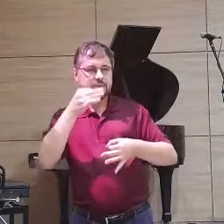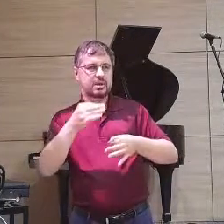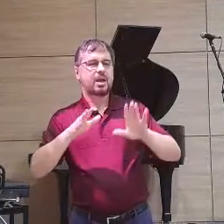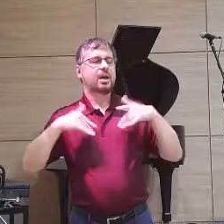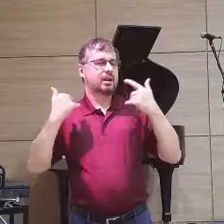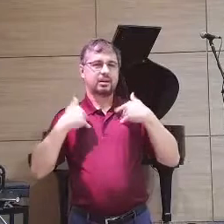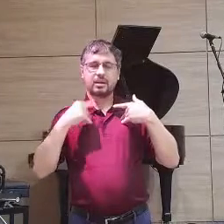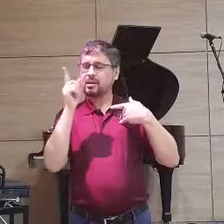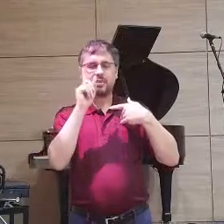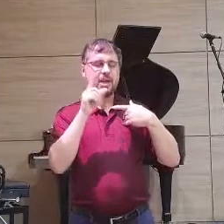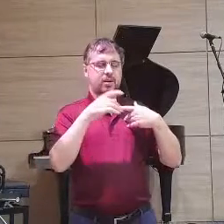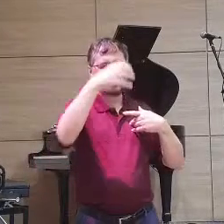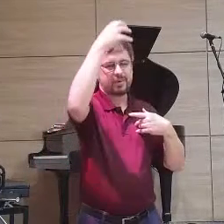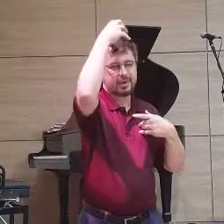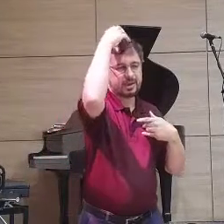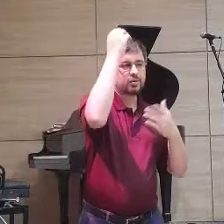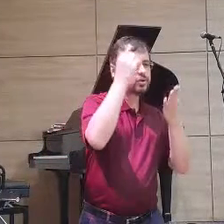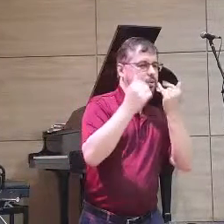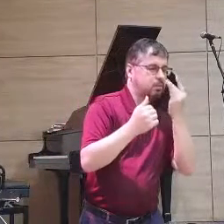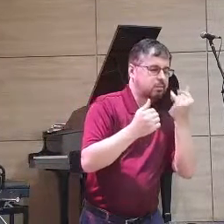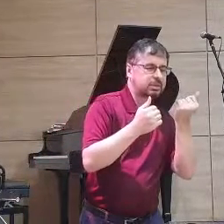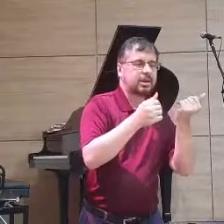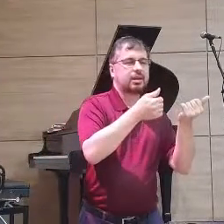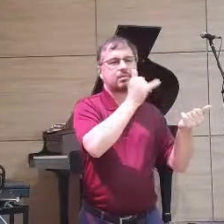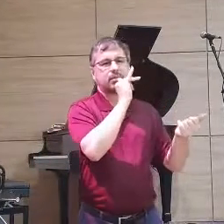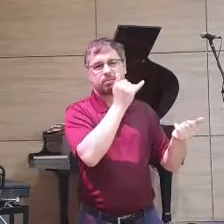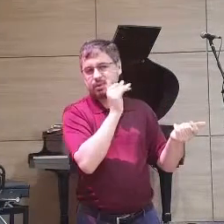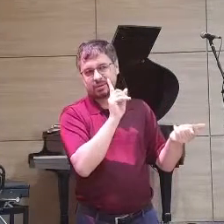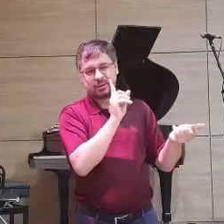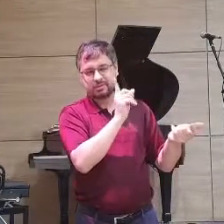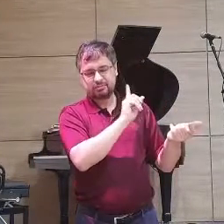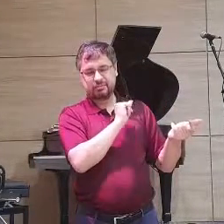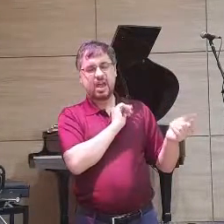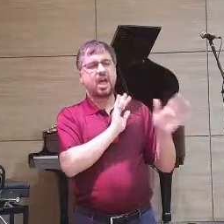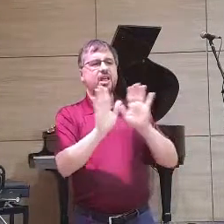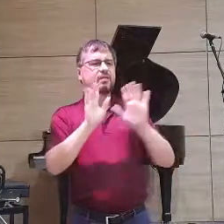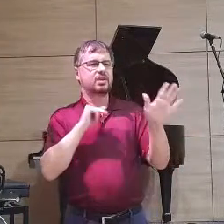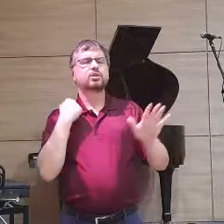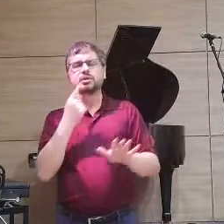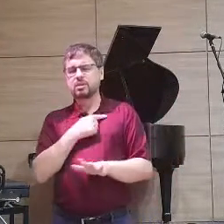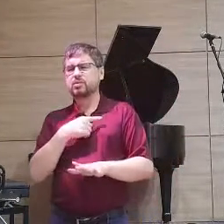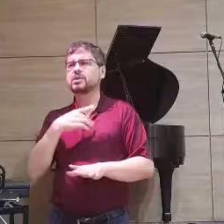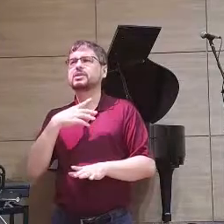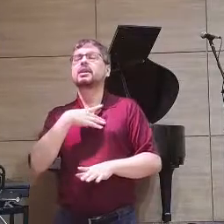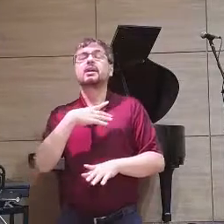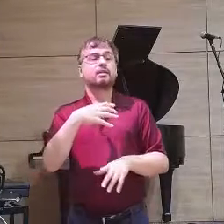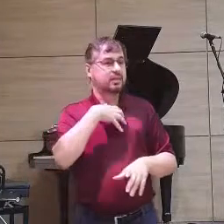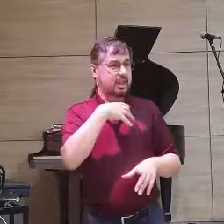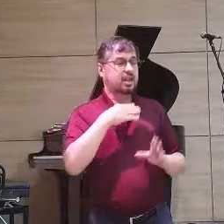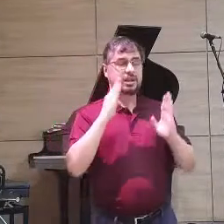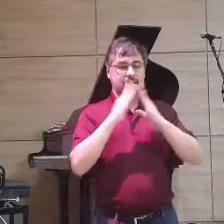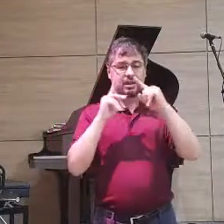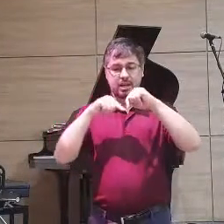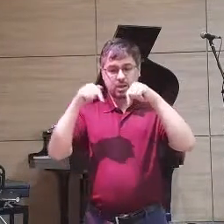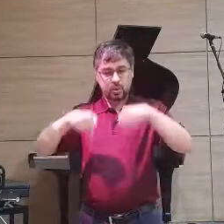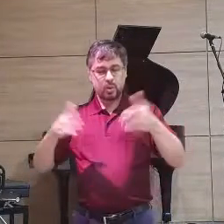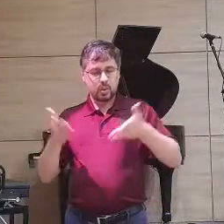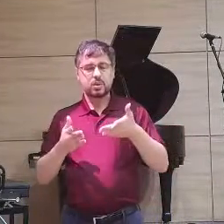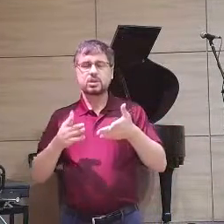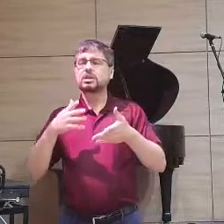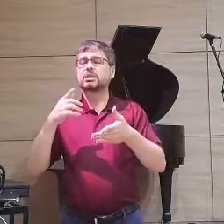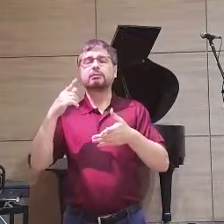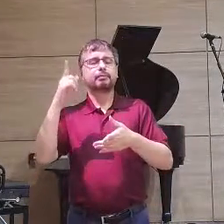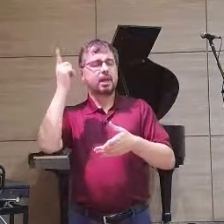bebida e muitas vezes nós ainda estamos nessa experiência nós temos igrejas que ainda pensam nessa experiência de um reino